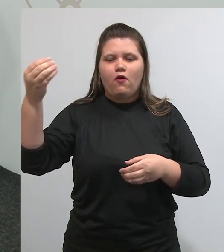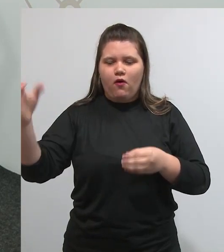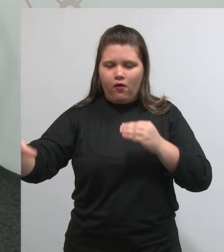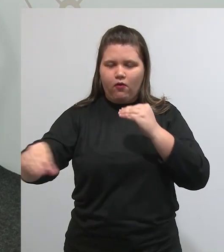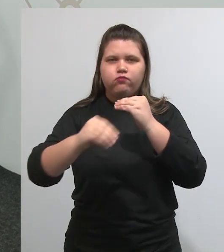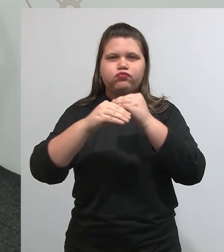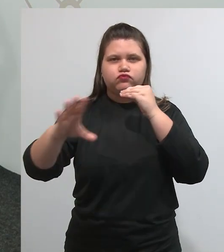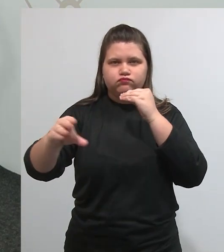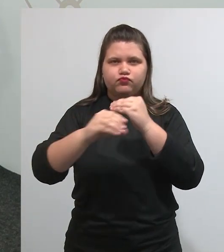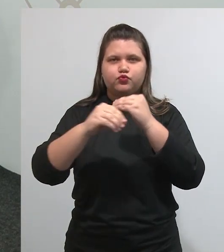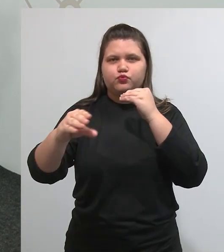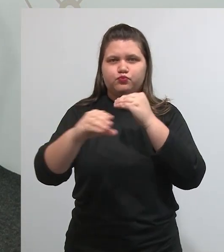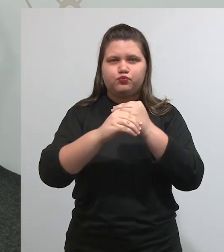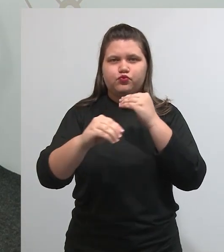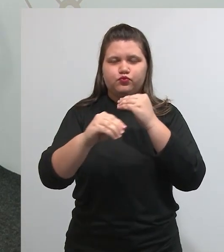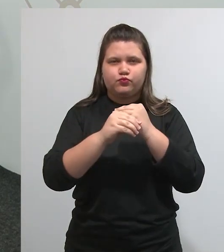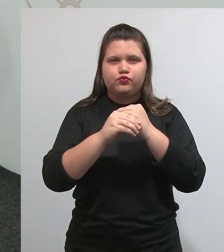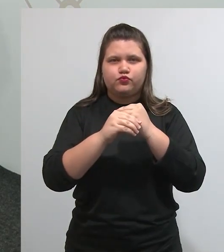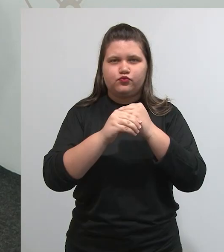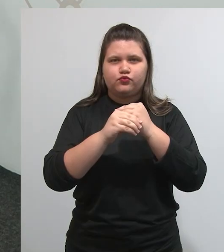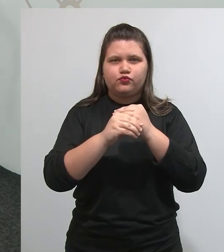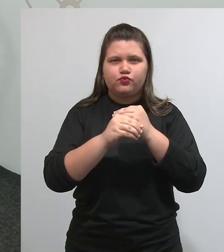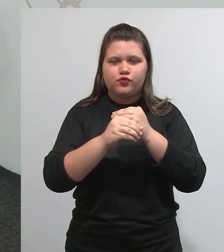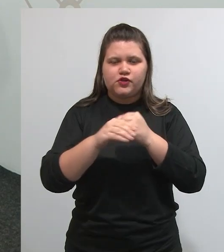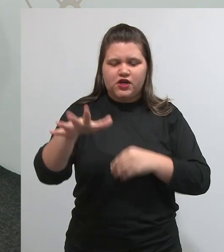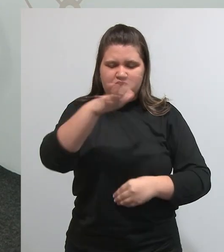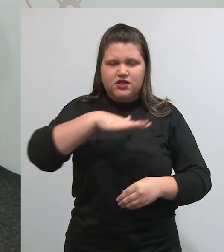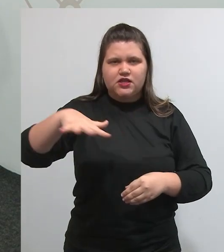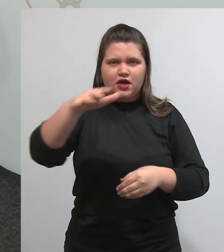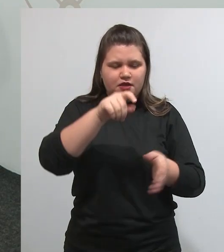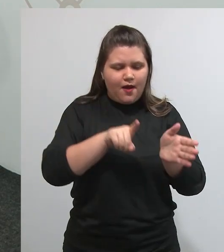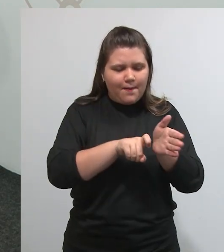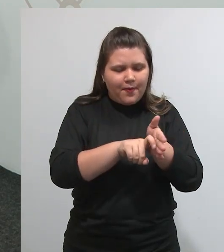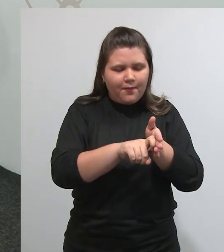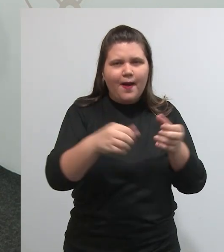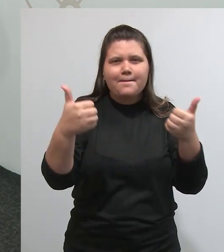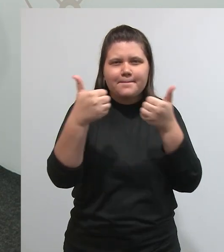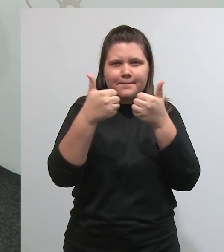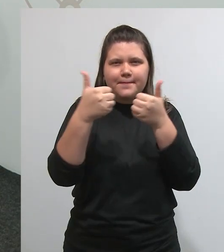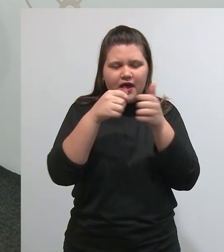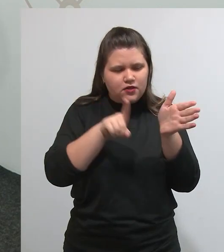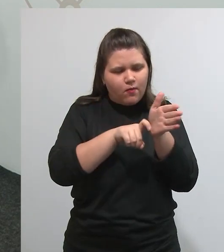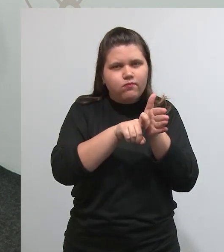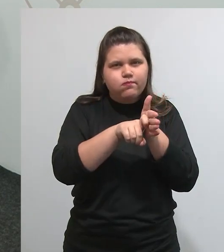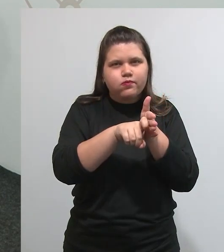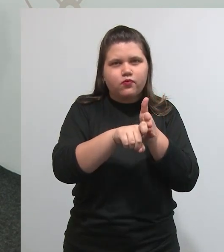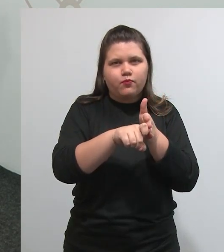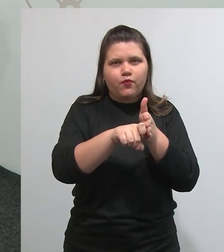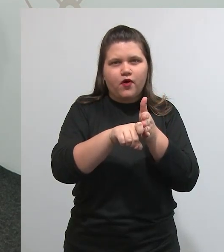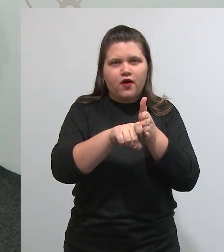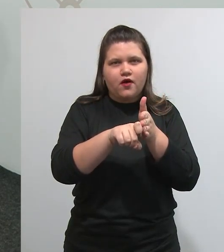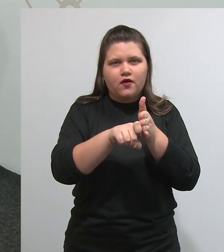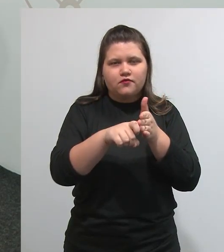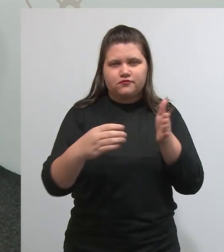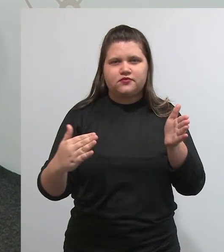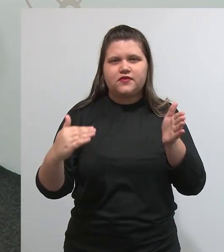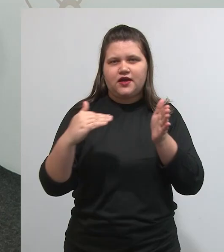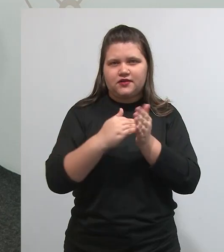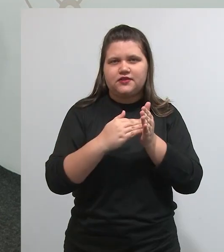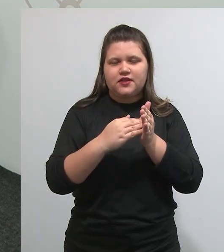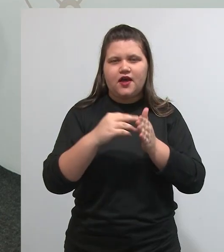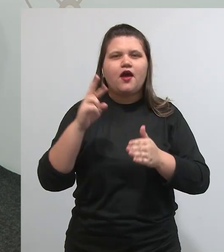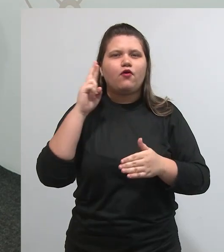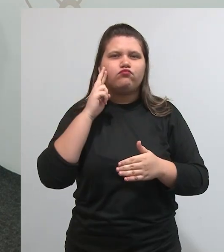toda a região próxima a Cacoal, inclusive Rondônia. Então, a gente quer saber como que foi essa